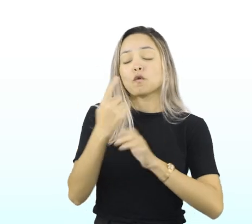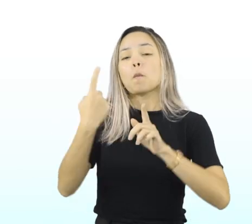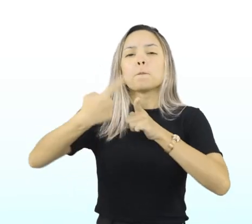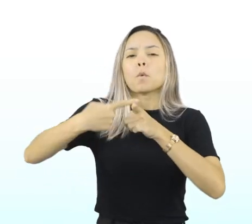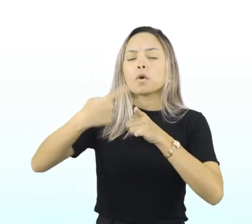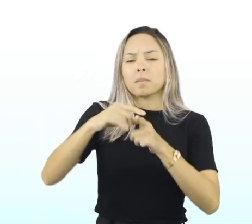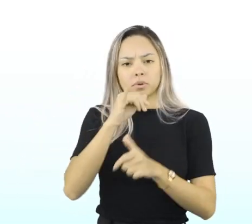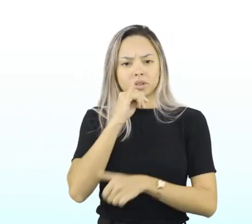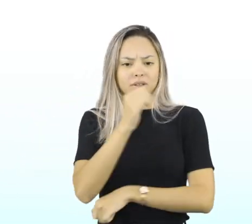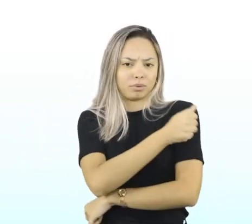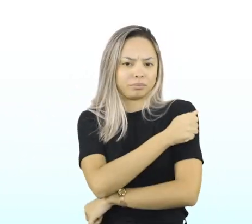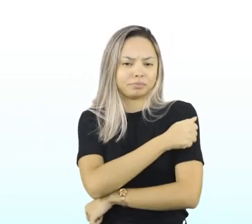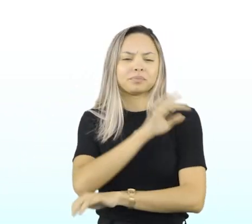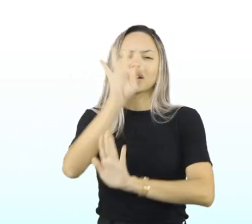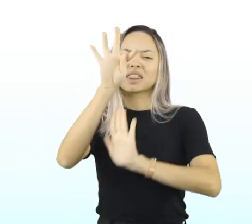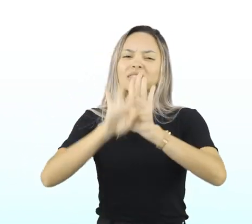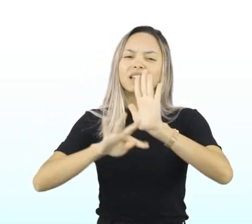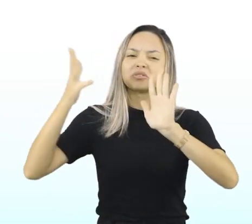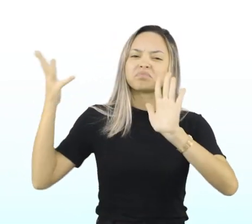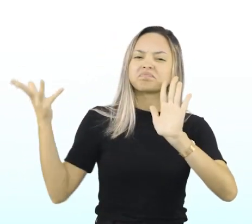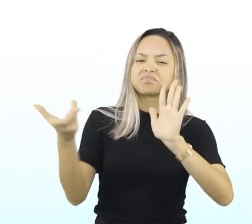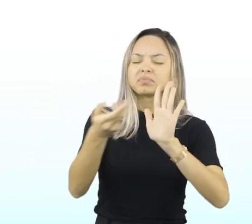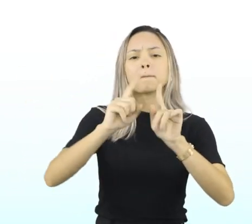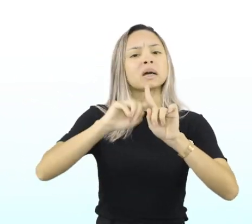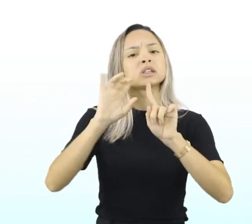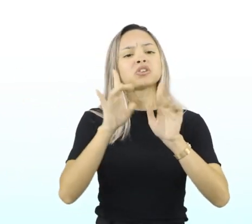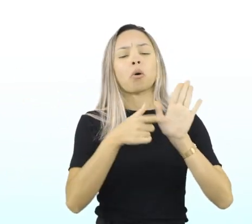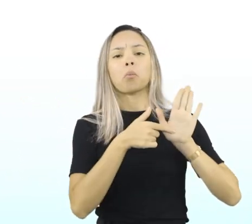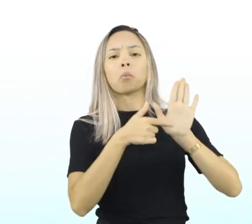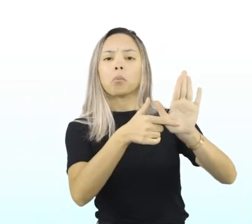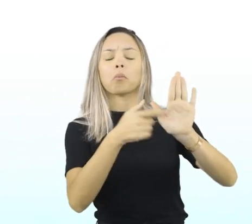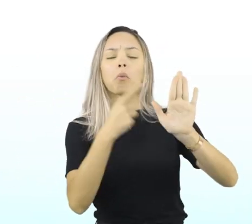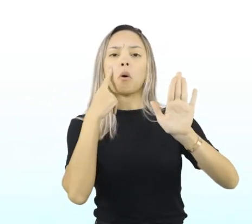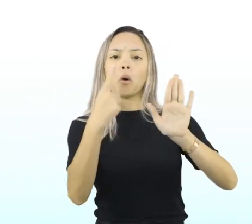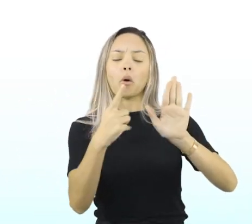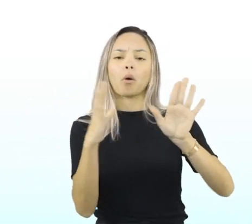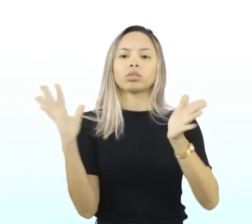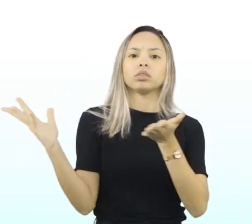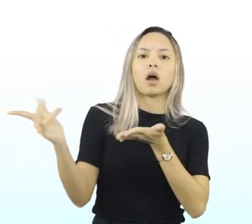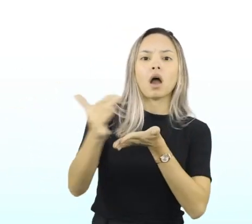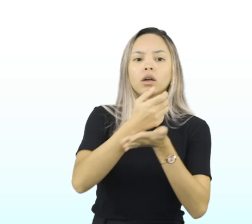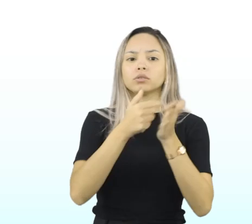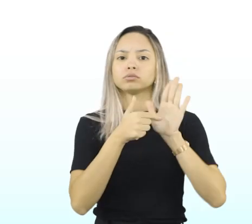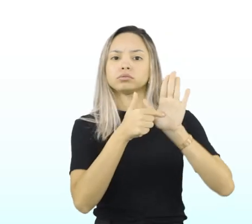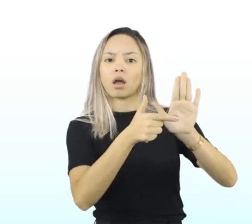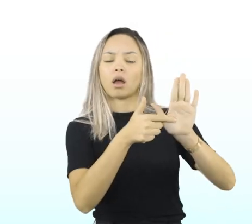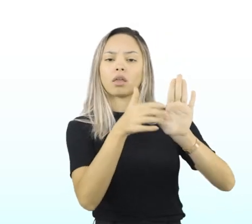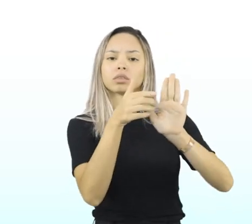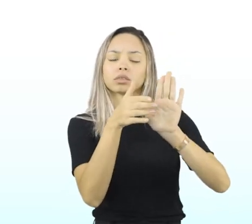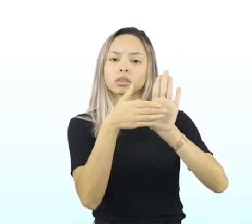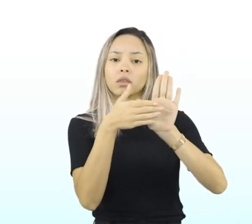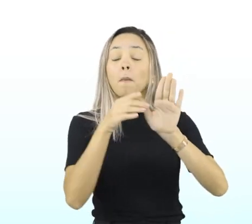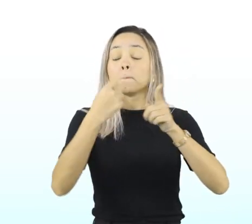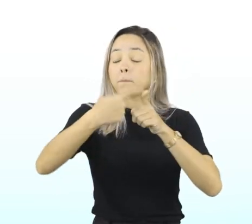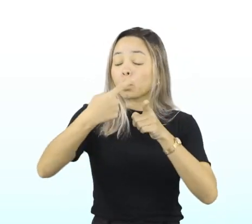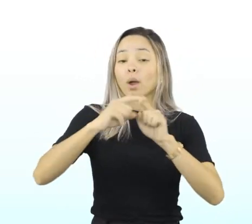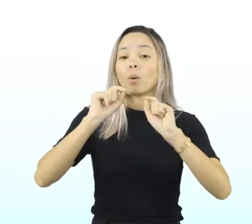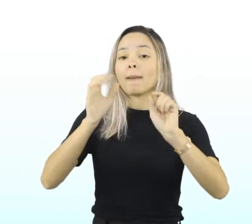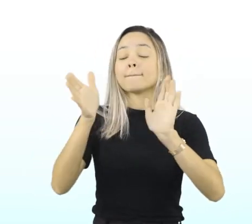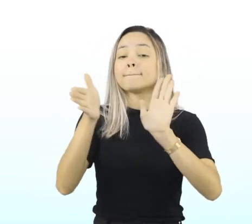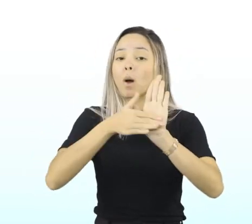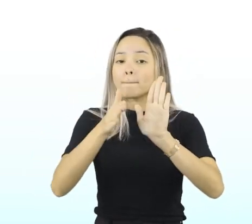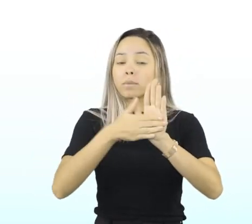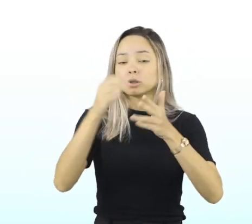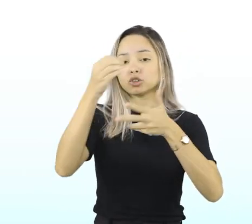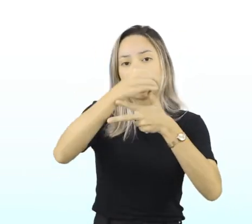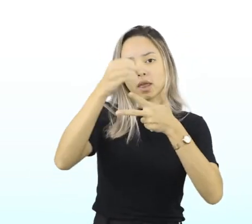fera, ele produz um texto muito bom, mas de forma expositiva. Então ele vai fugir da proposta do Enem, que é um